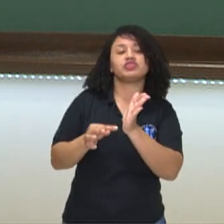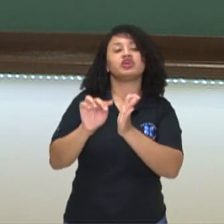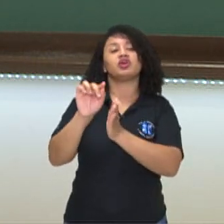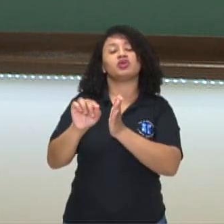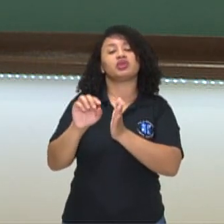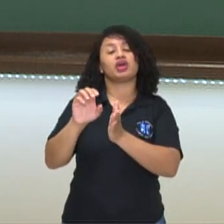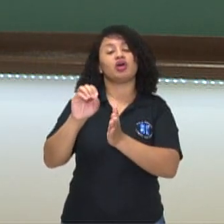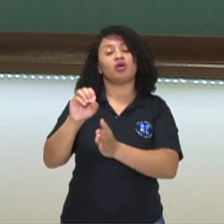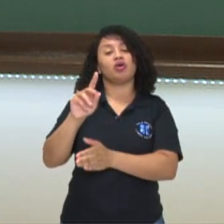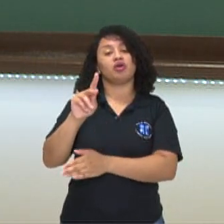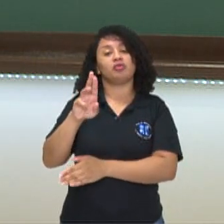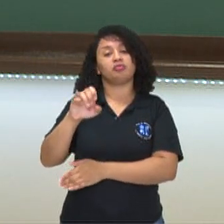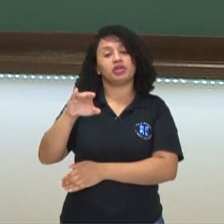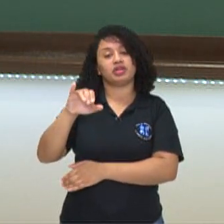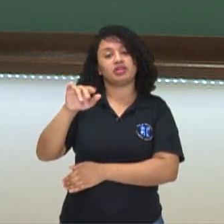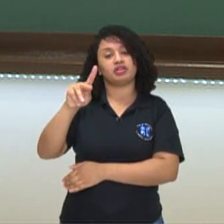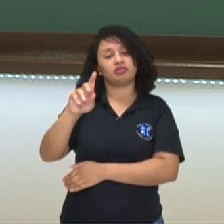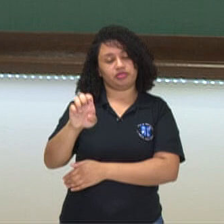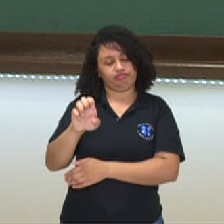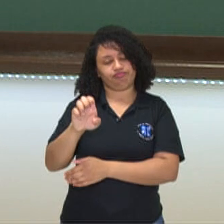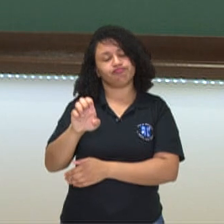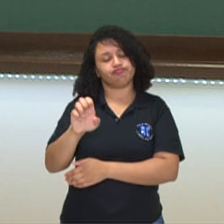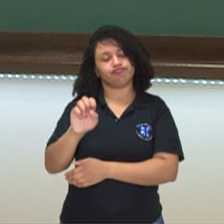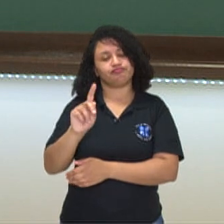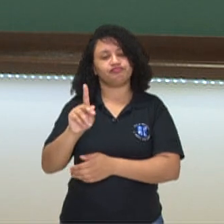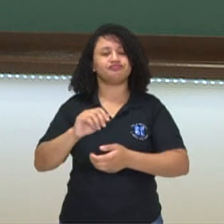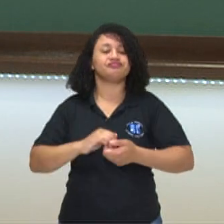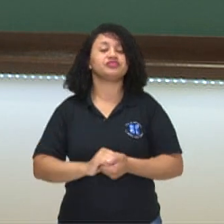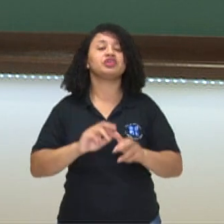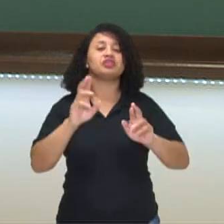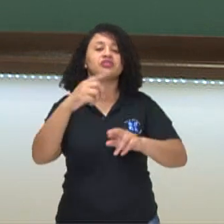chamada O Príncipe. Galera, espero que